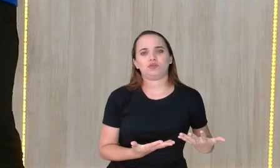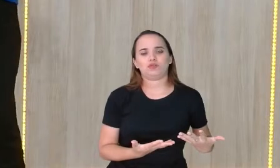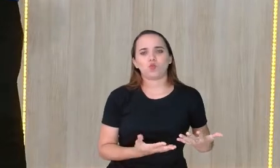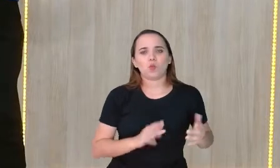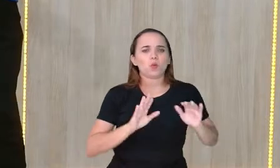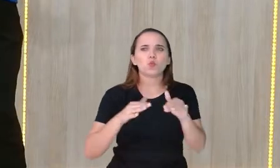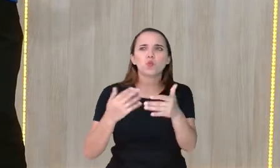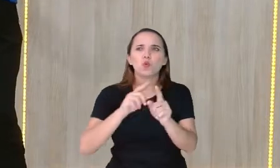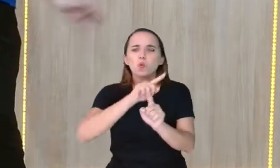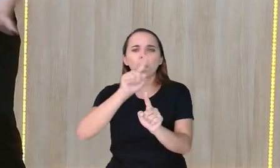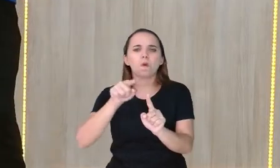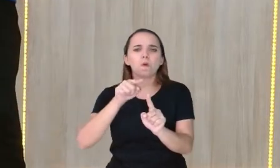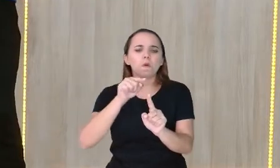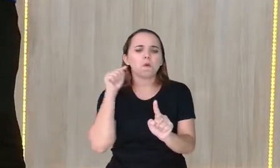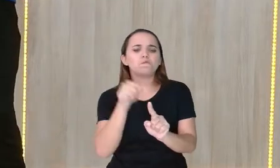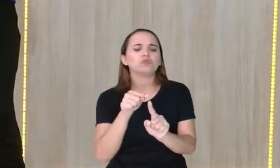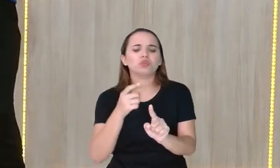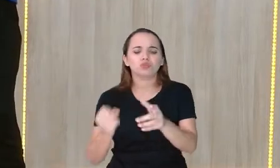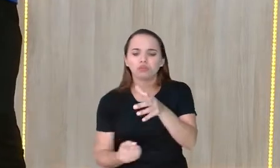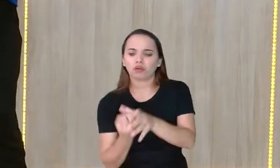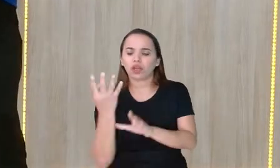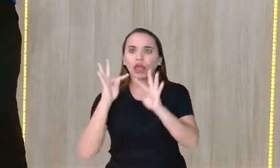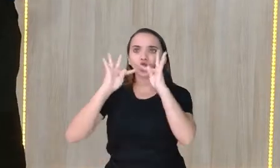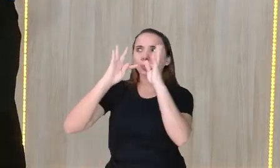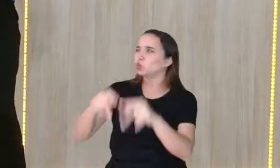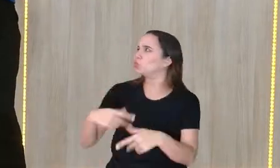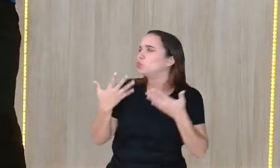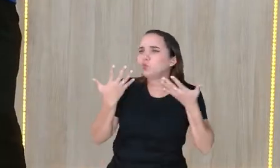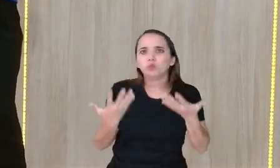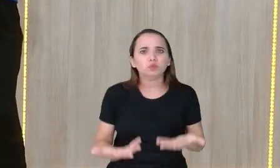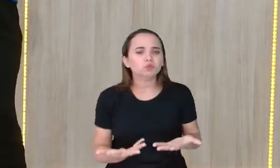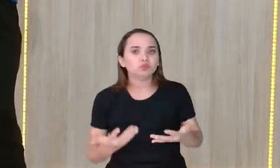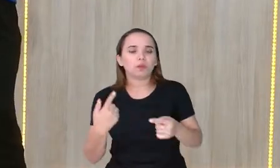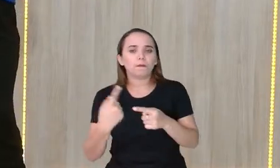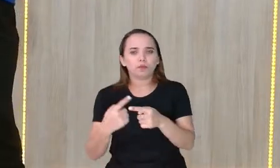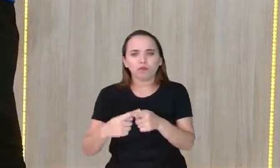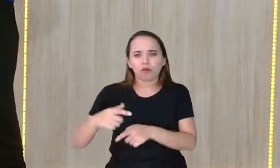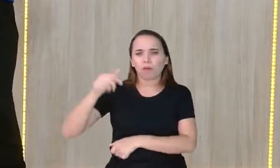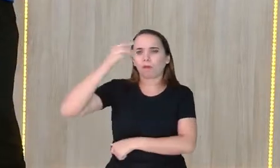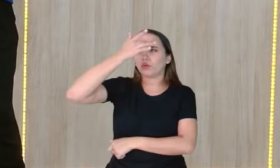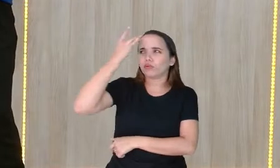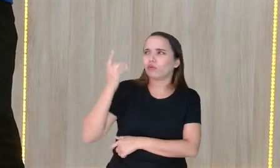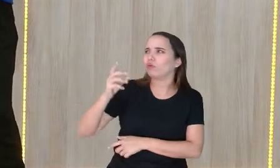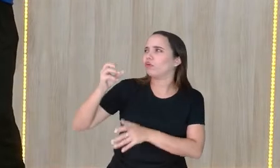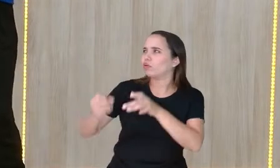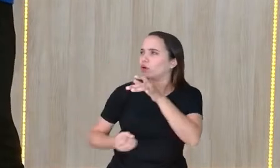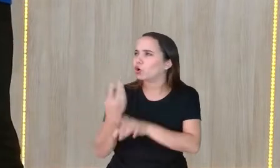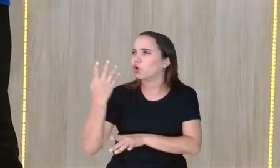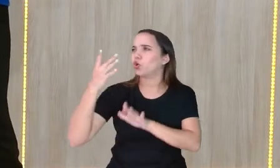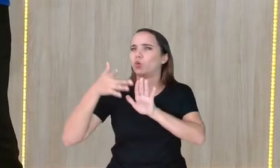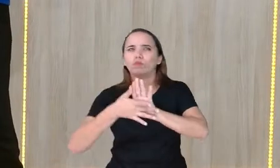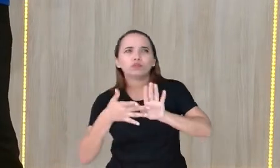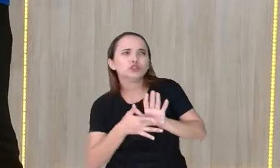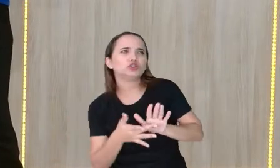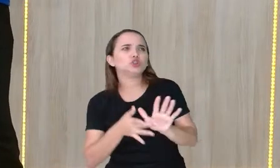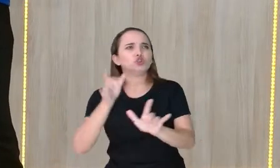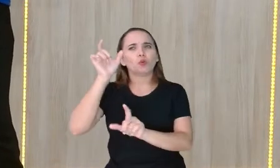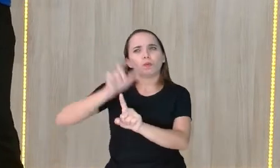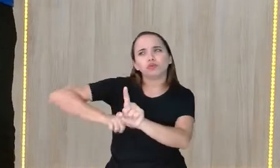o motivador de toda essa invenção? De inventar-se um disfarce, uma avó, um lobo? A